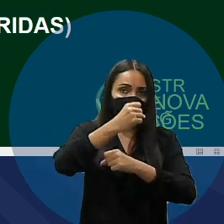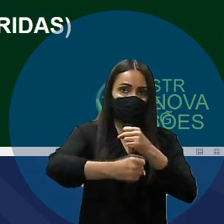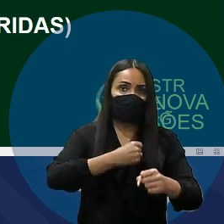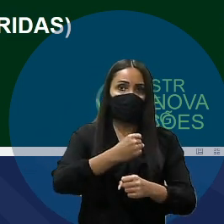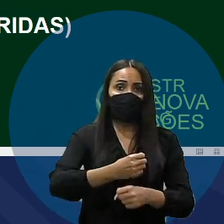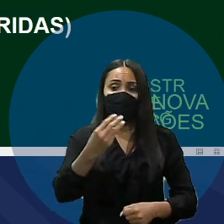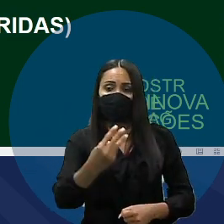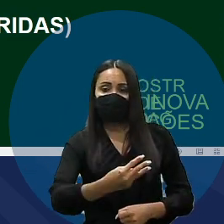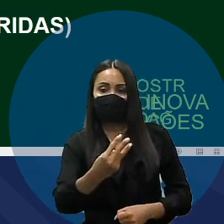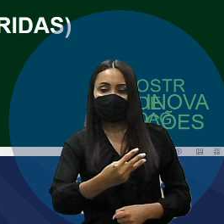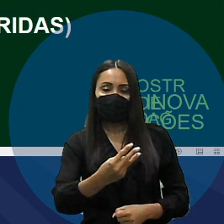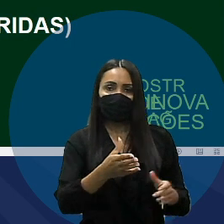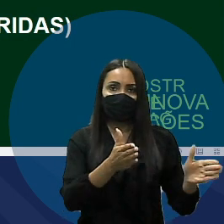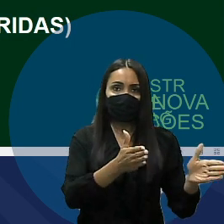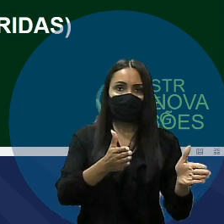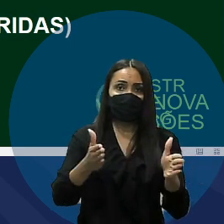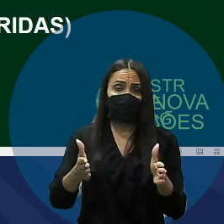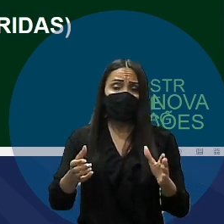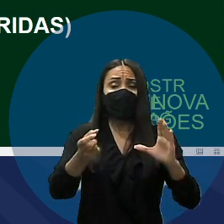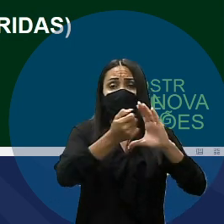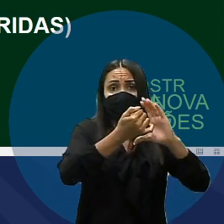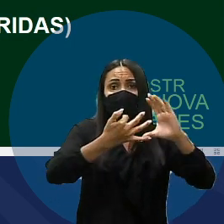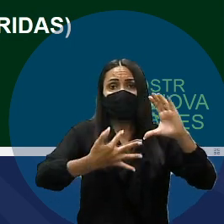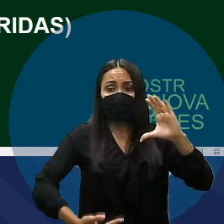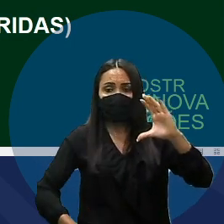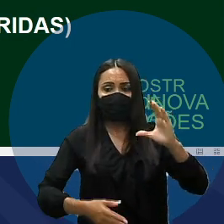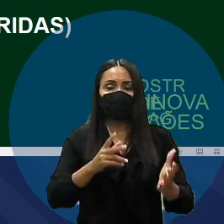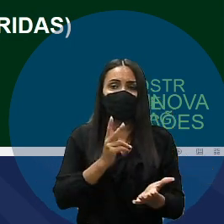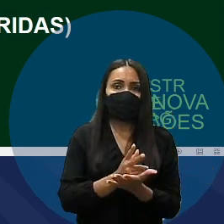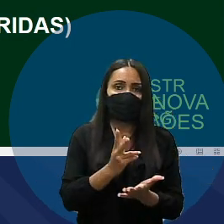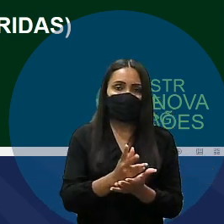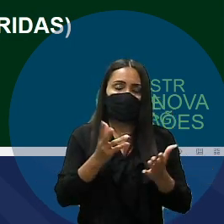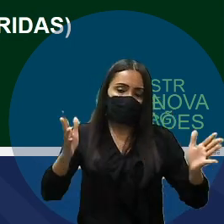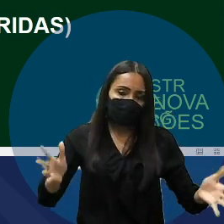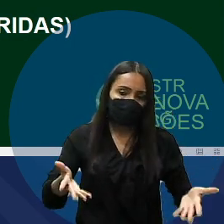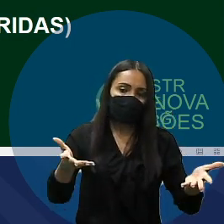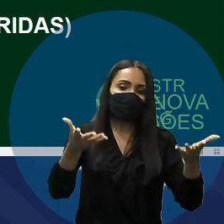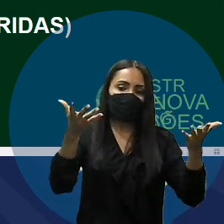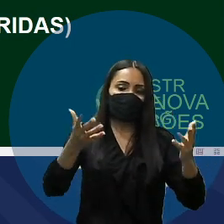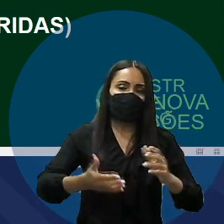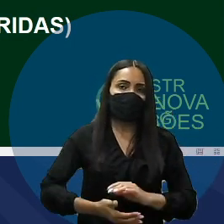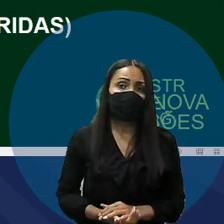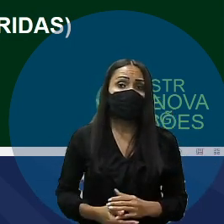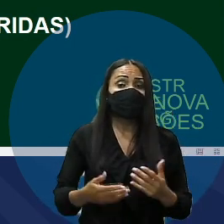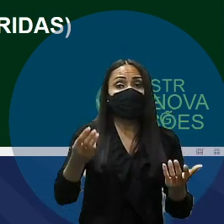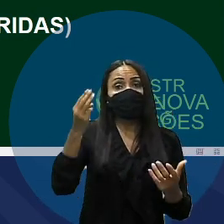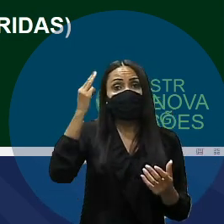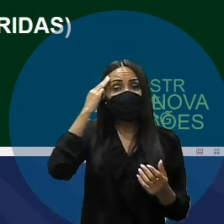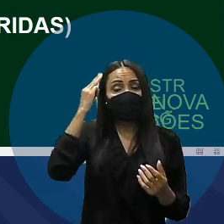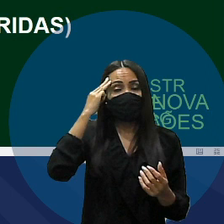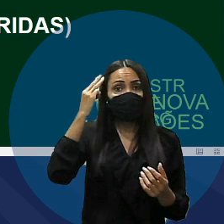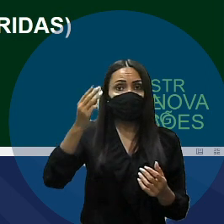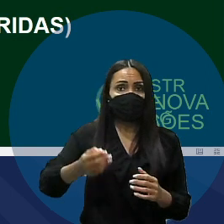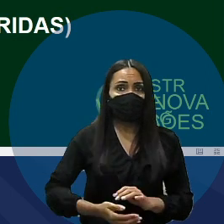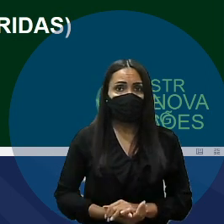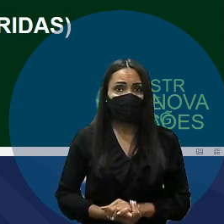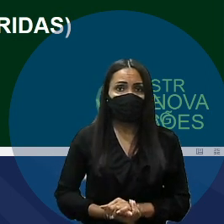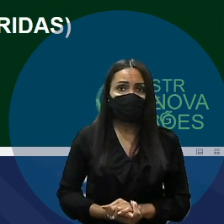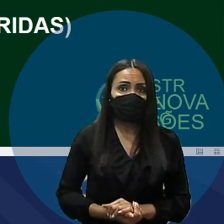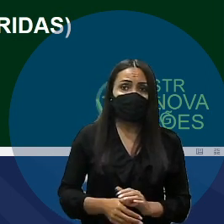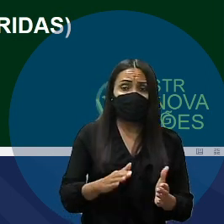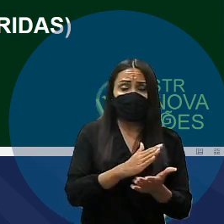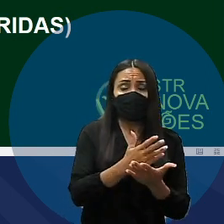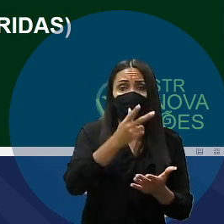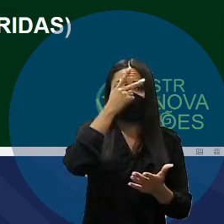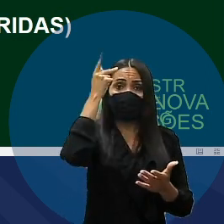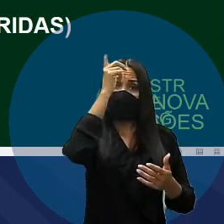como característica sempre a gente prestar 2 homenagens. Uma em memória a alguma personalidade da